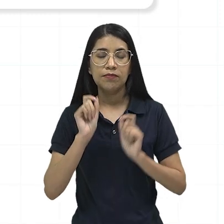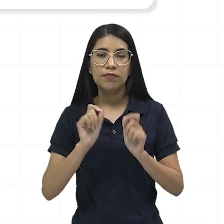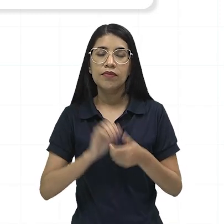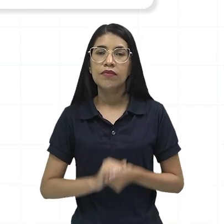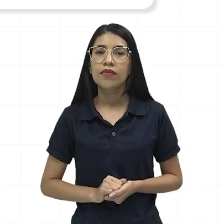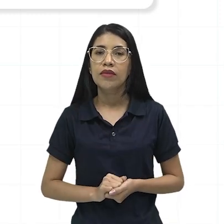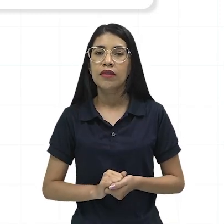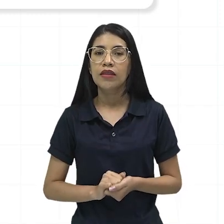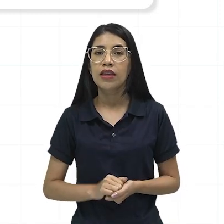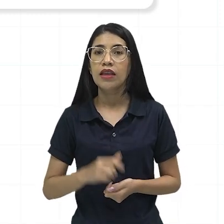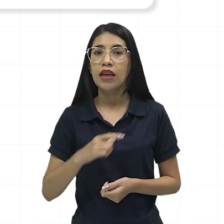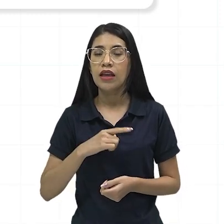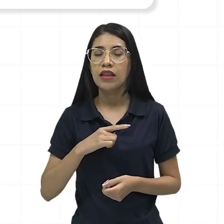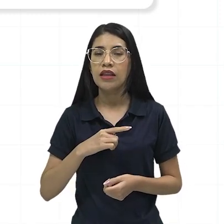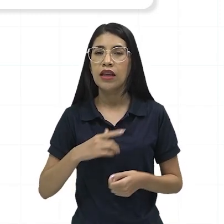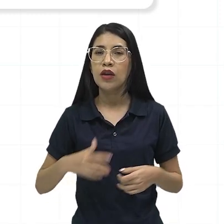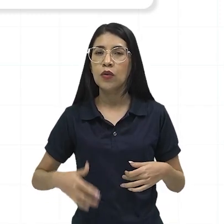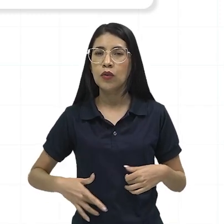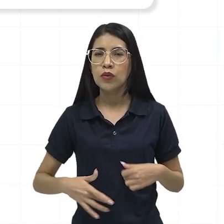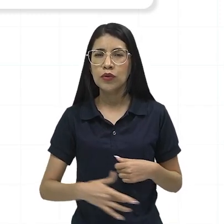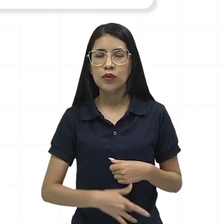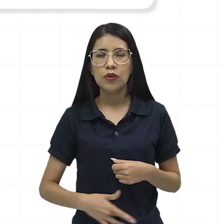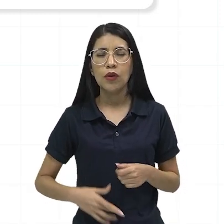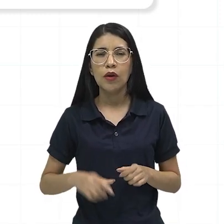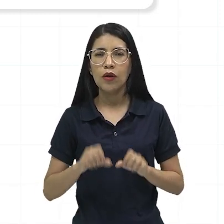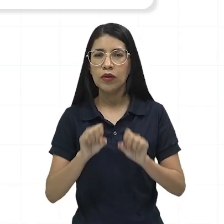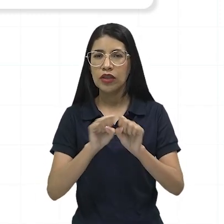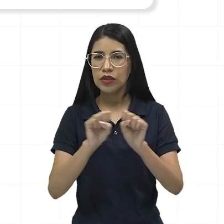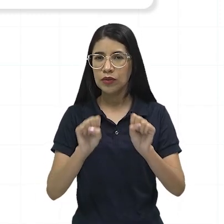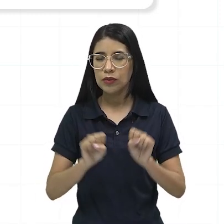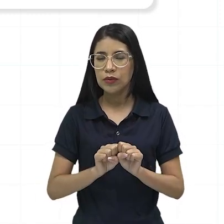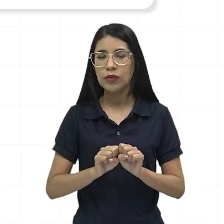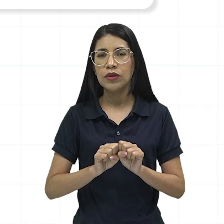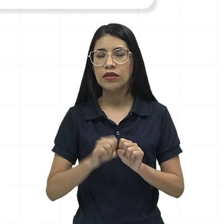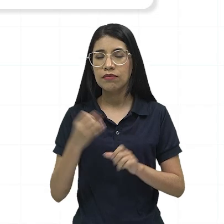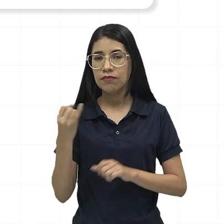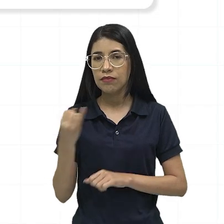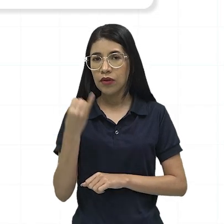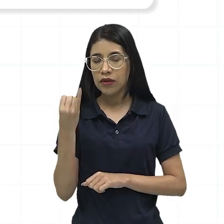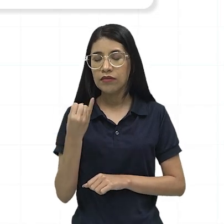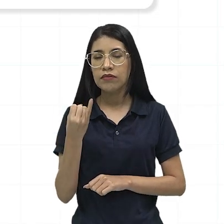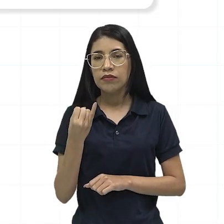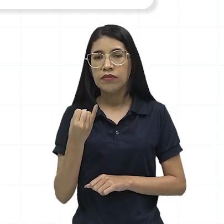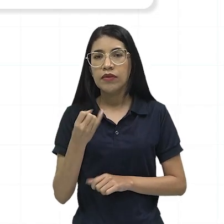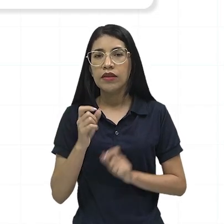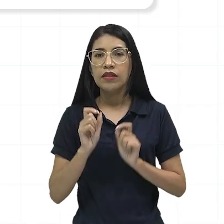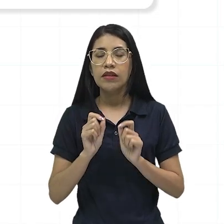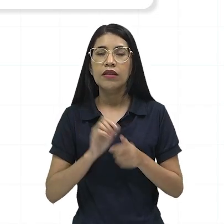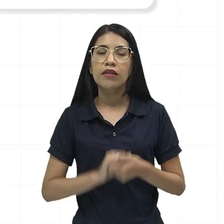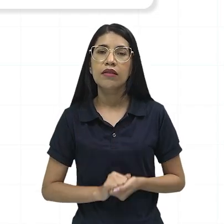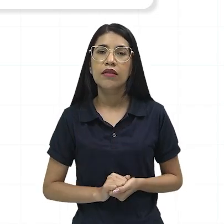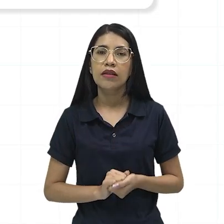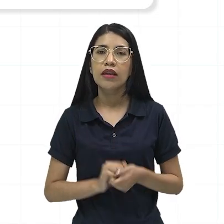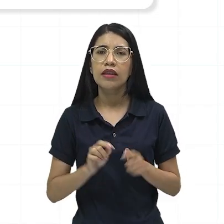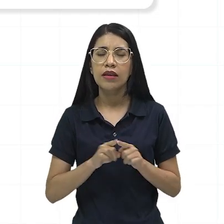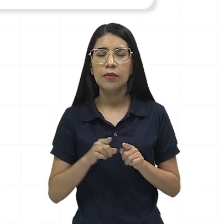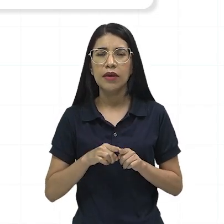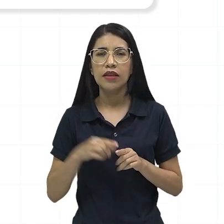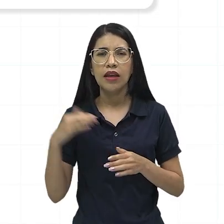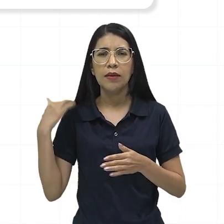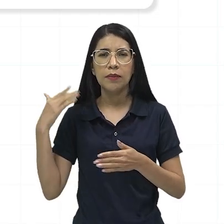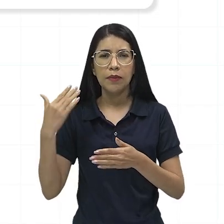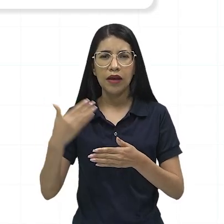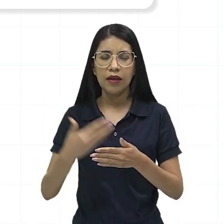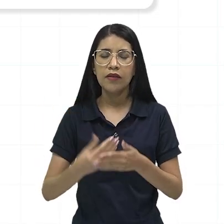vai existir esses órgãos, essas estruturas que são tão importantes, né, que são amadurecidas ali